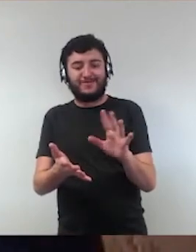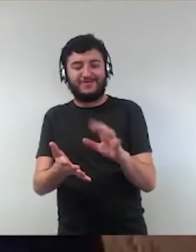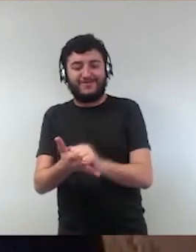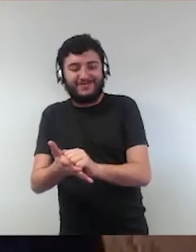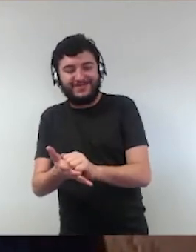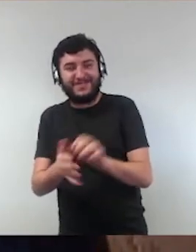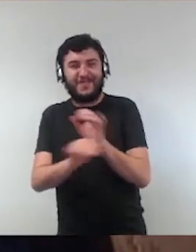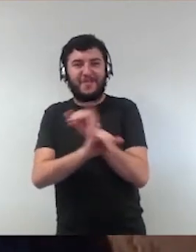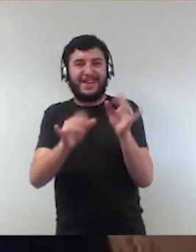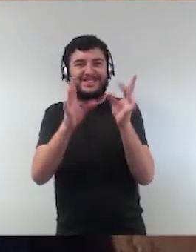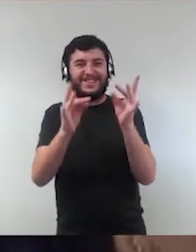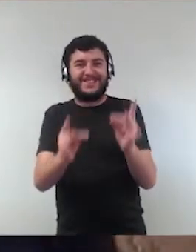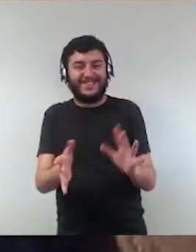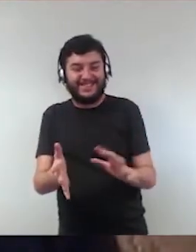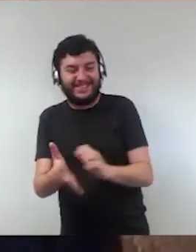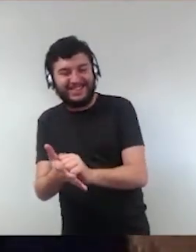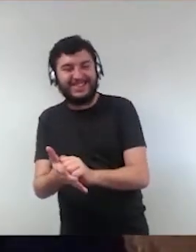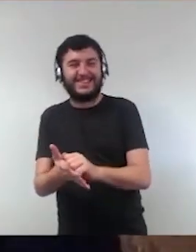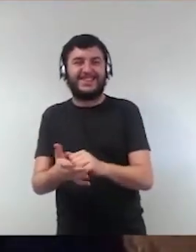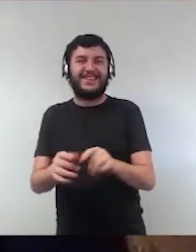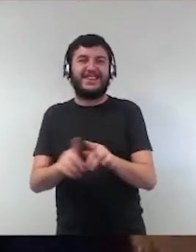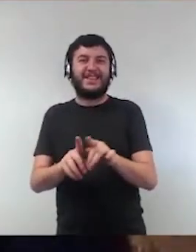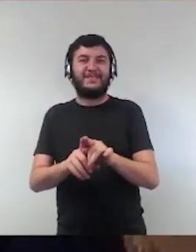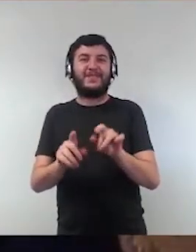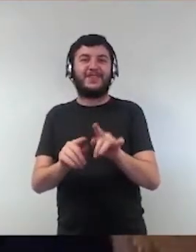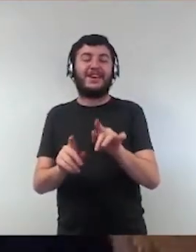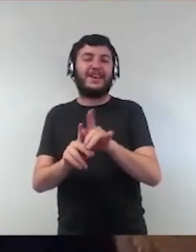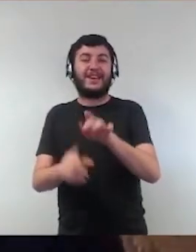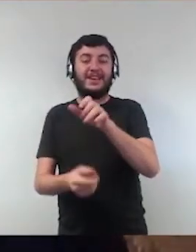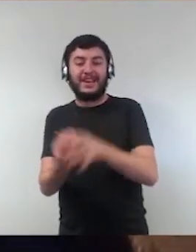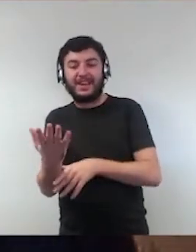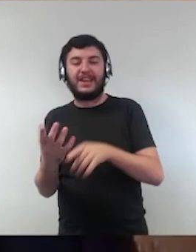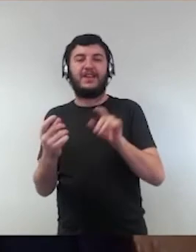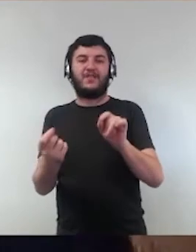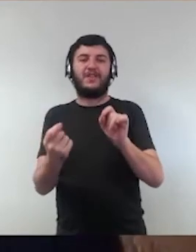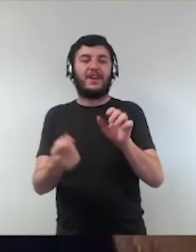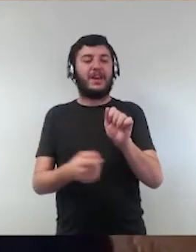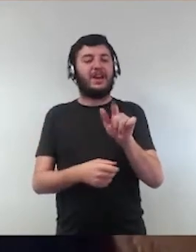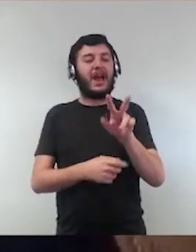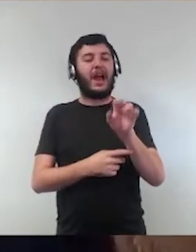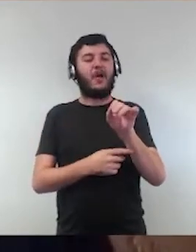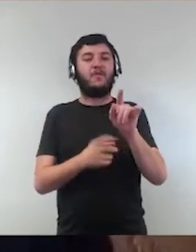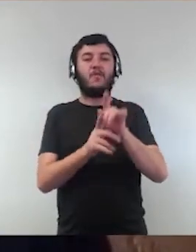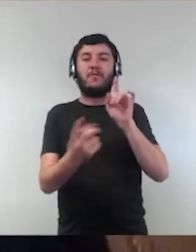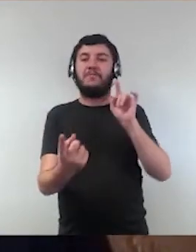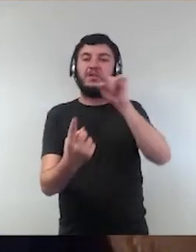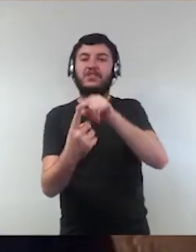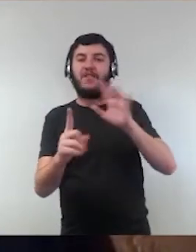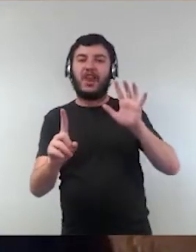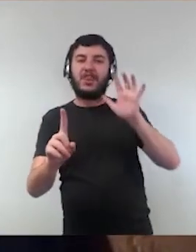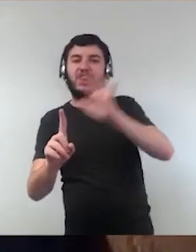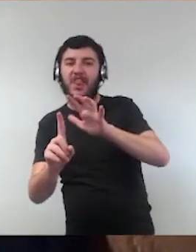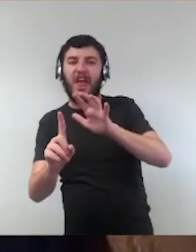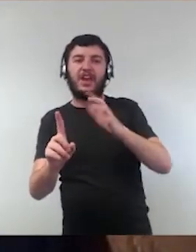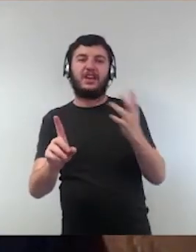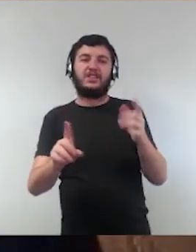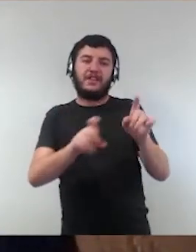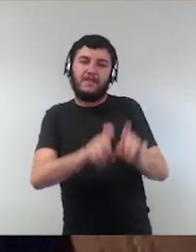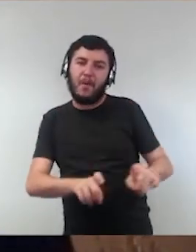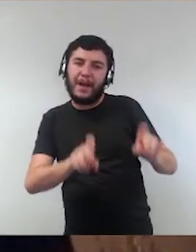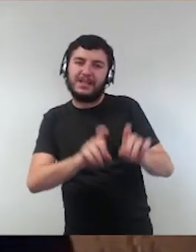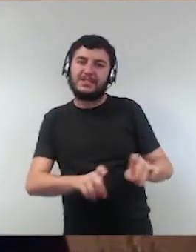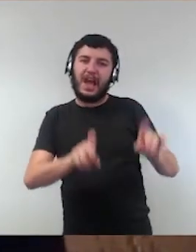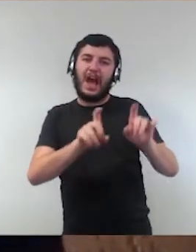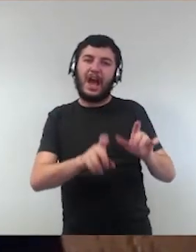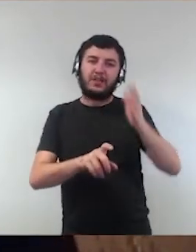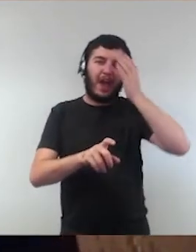forma, um alvo sedutor para ataques informatizados, para uso abusivo. Enfim, você